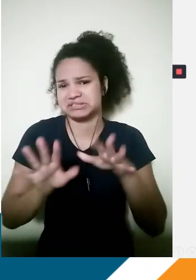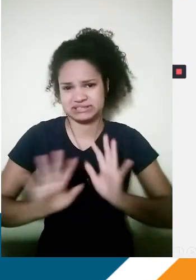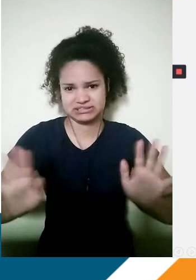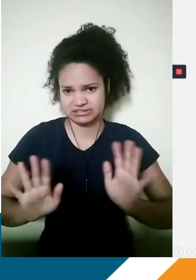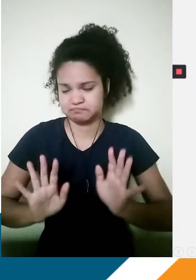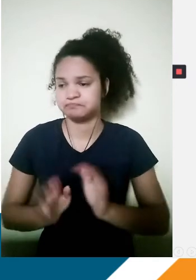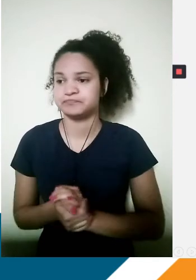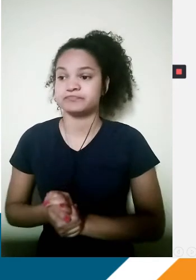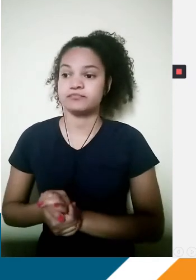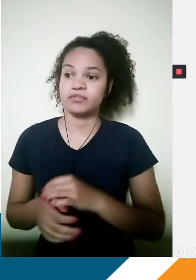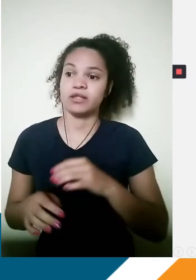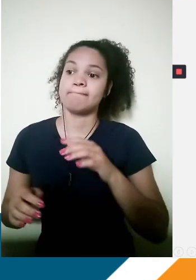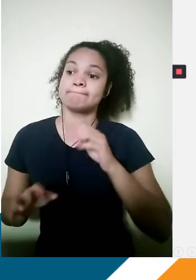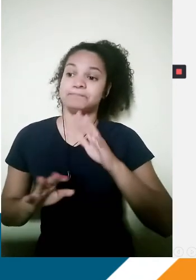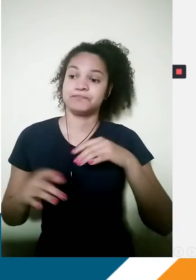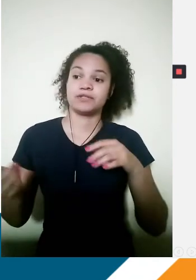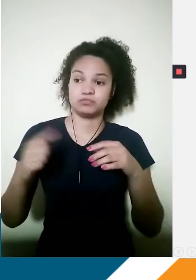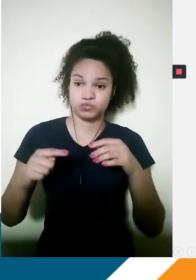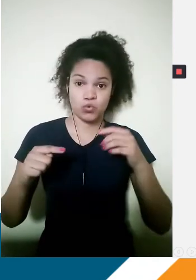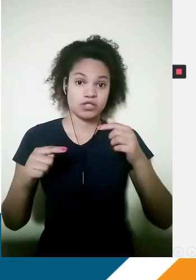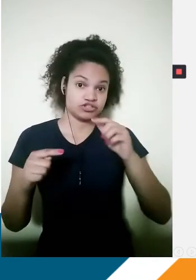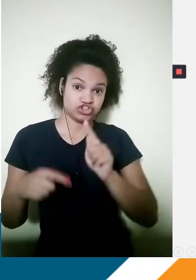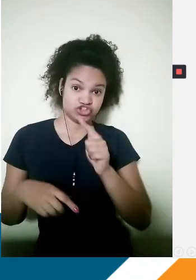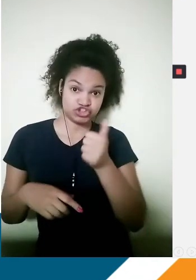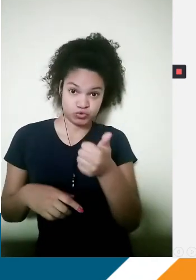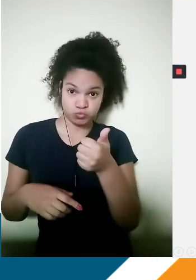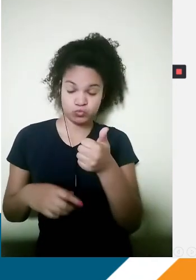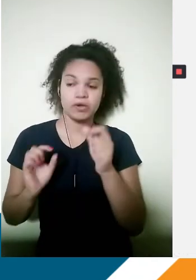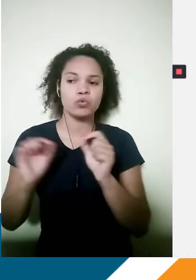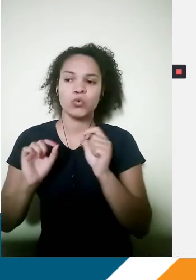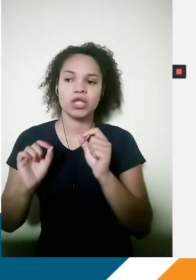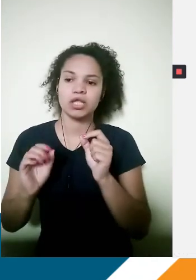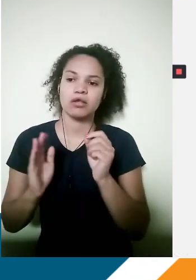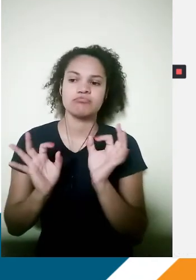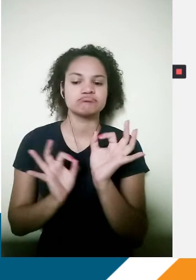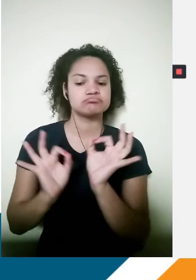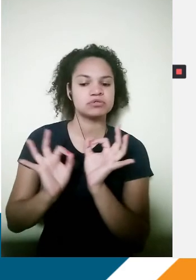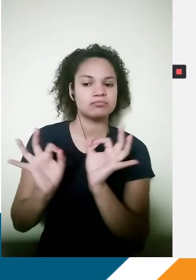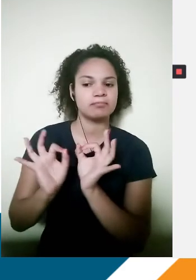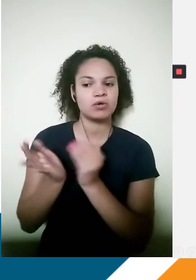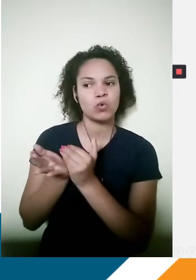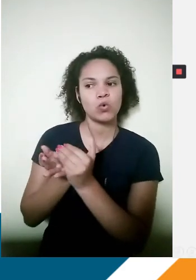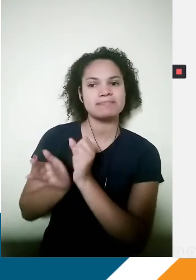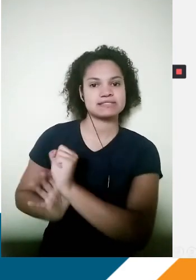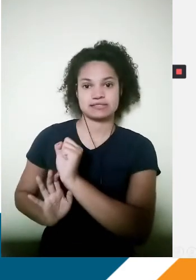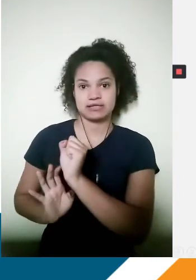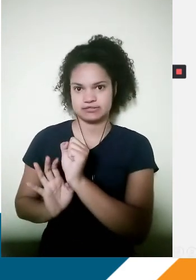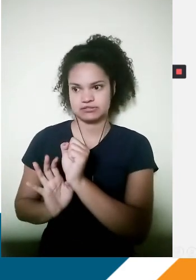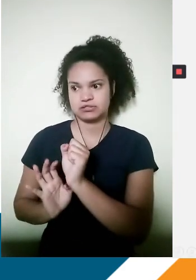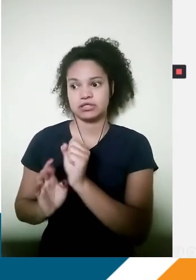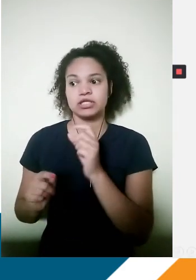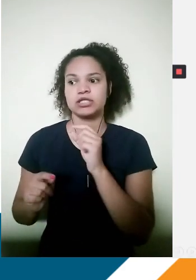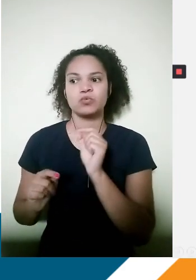Na fase G1, é basicamente um preparo para a fase S, que onde ocorre aqui sim a